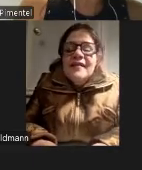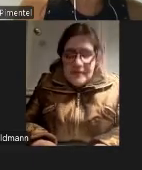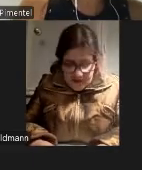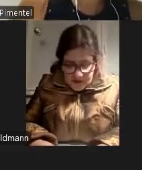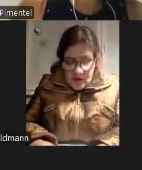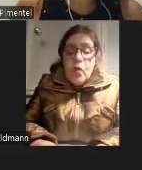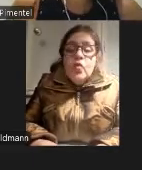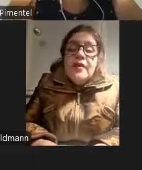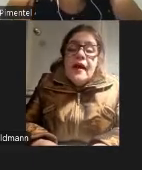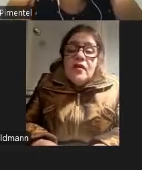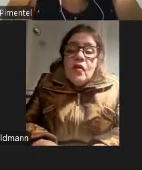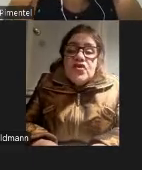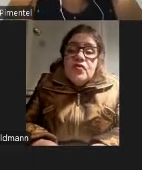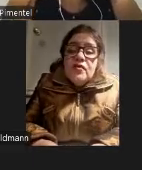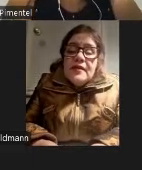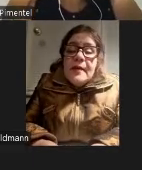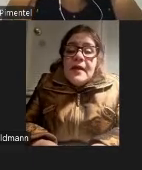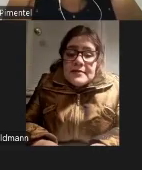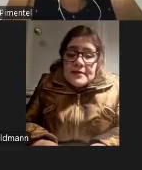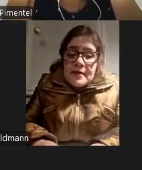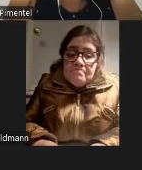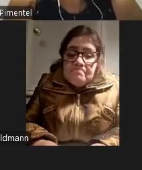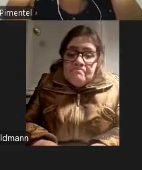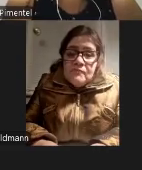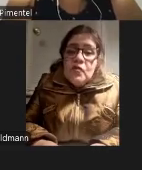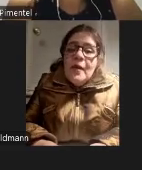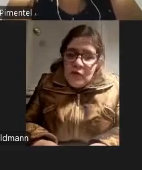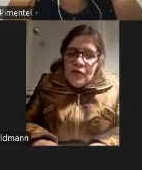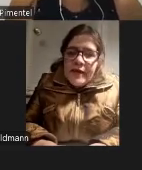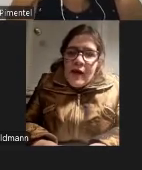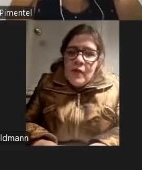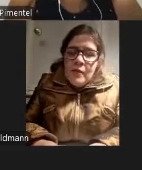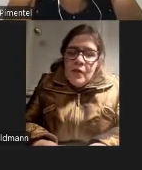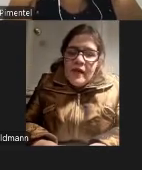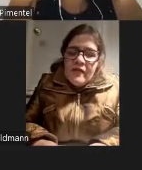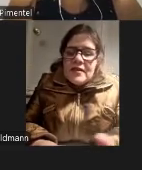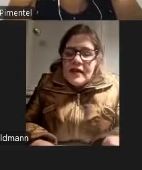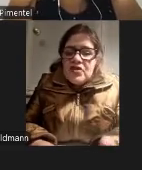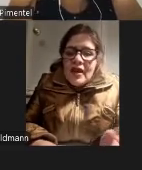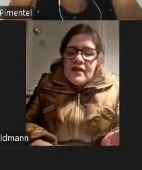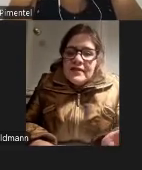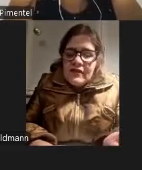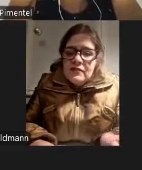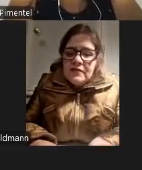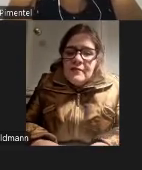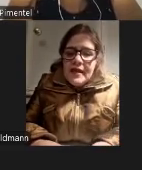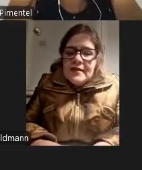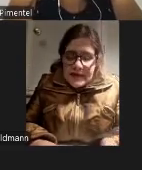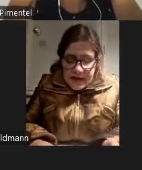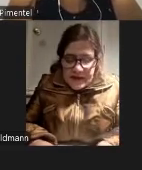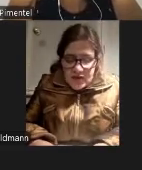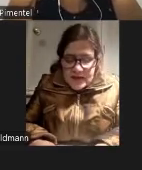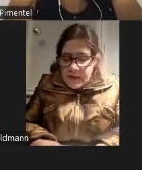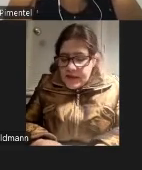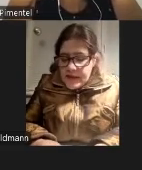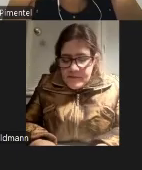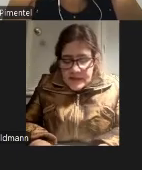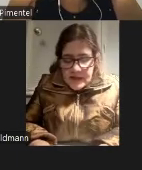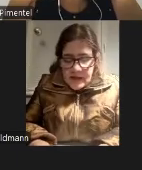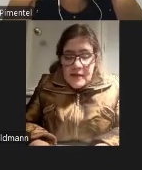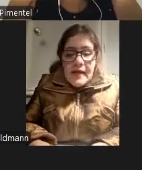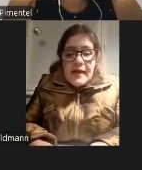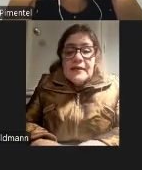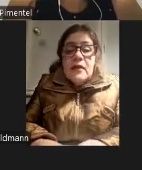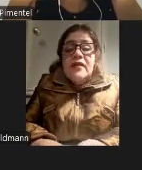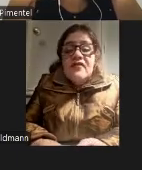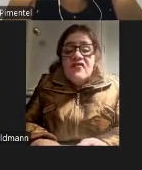rasgar o diagnóstico de demência. Não é muito legal, porque você achava que Perfeito. estava com demência, né? E a gente sabe que